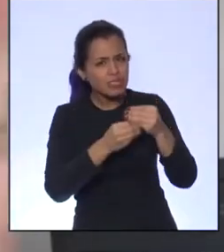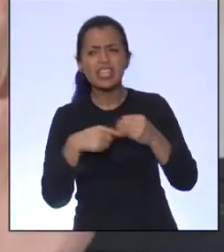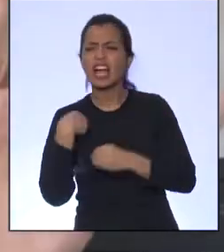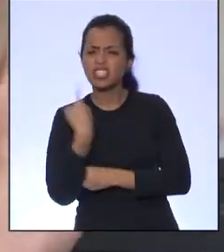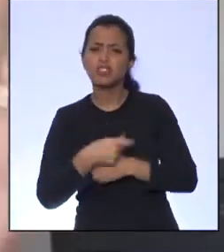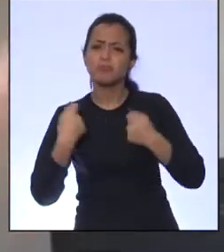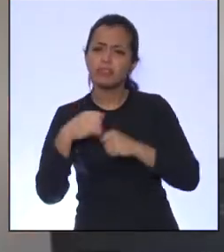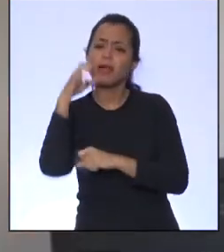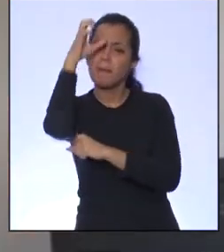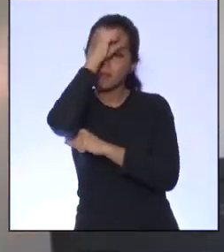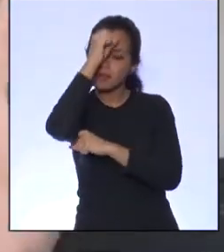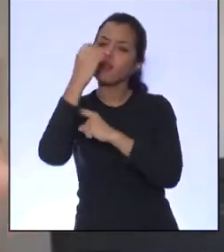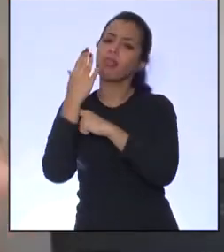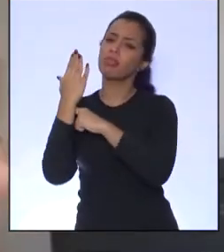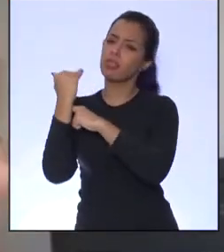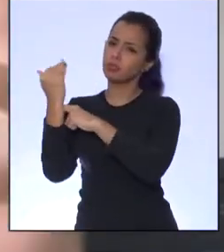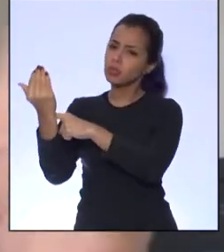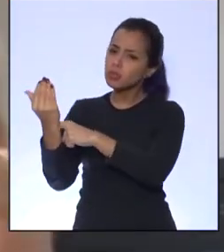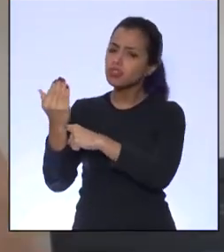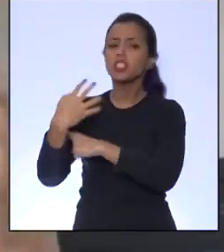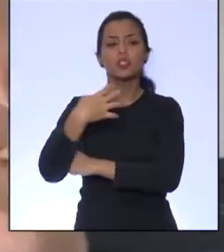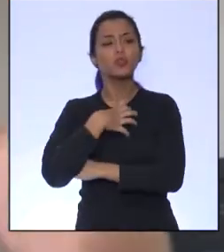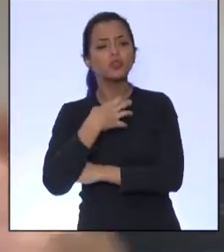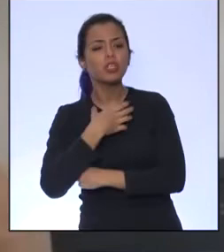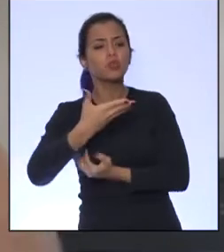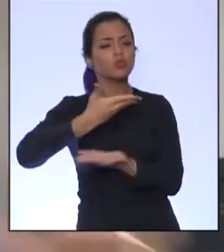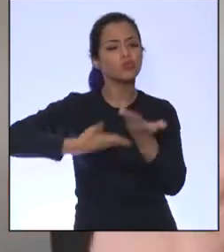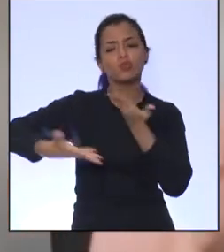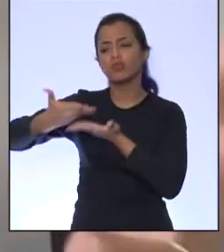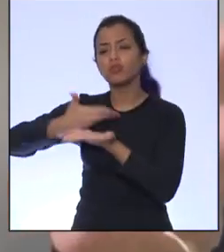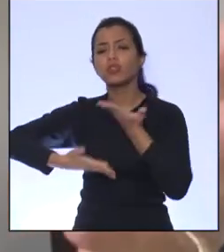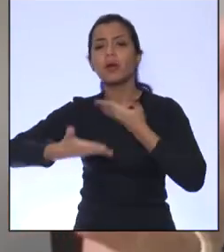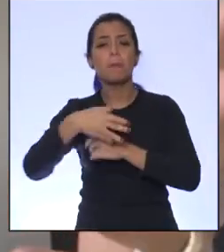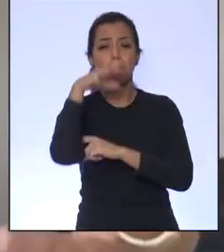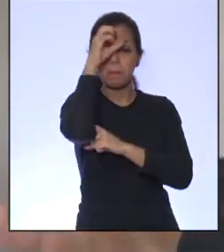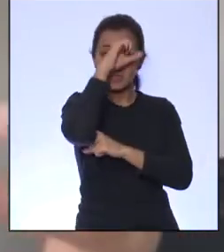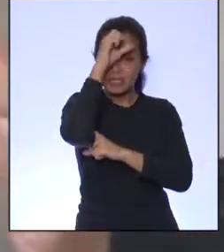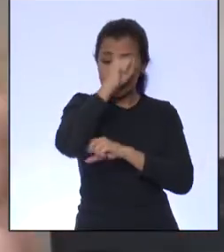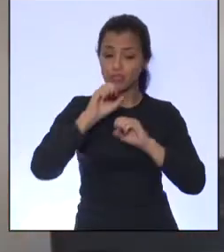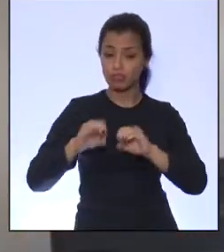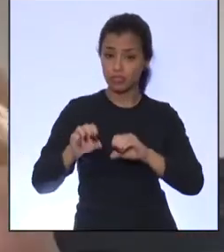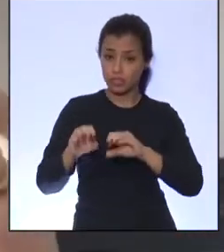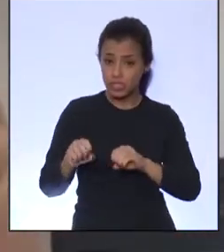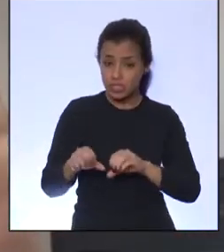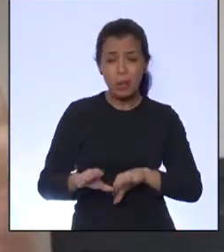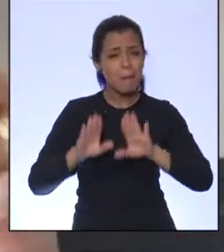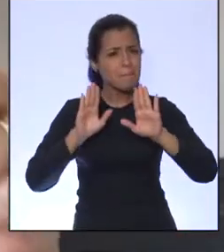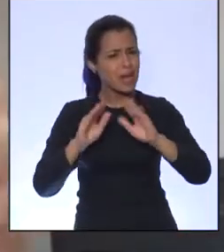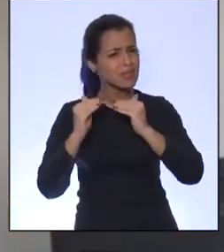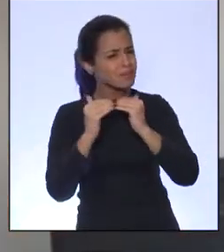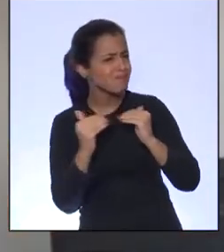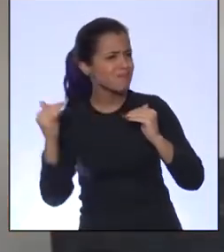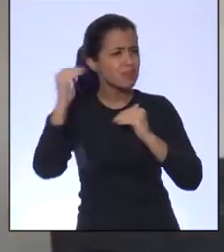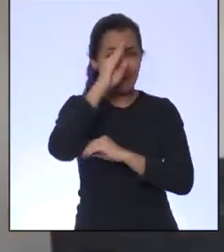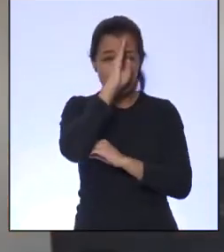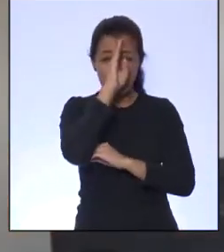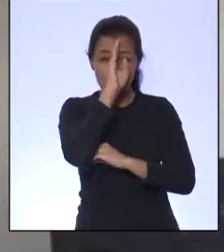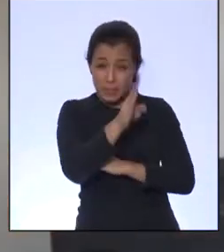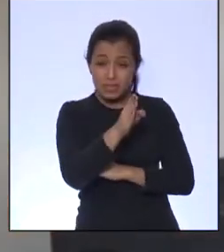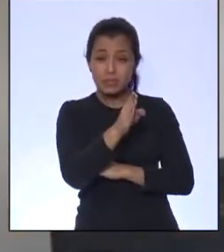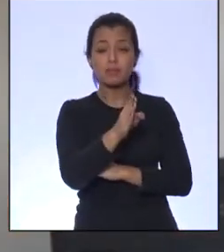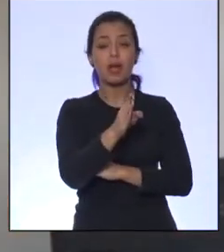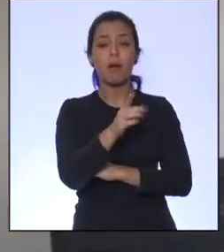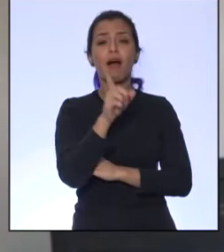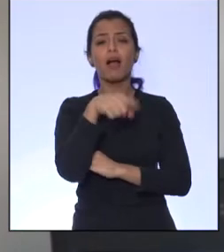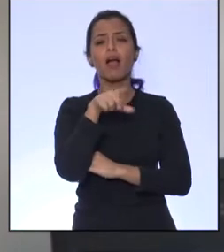aprender formas dinâmicas de aprendizagem e de ensino, mas, acima de tudo, nós não